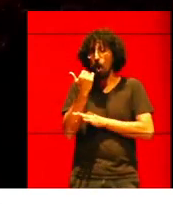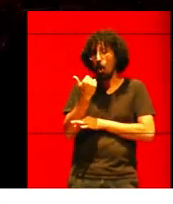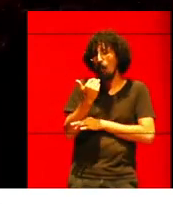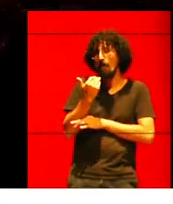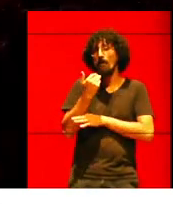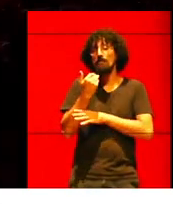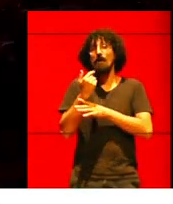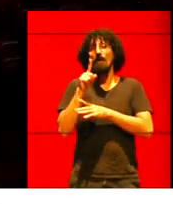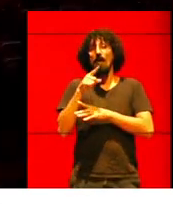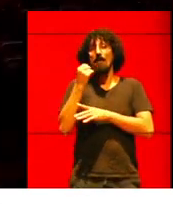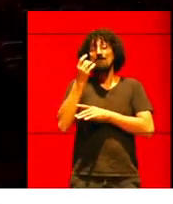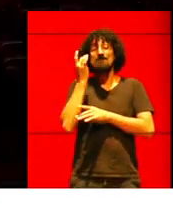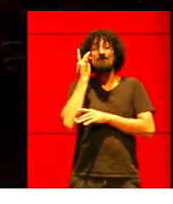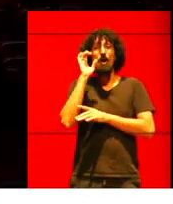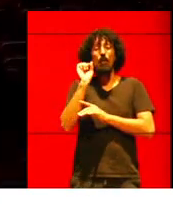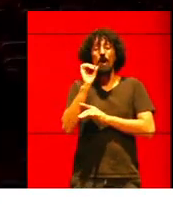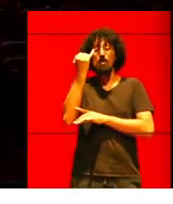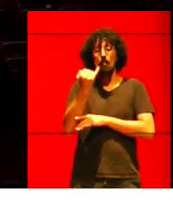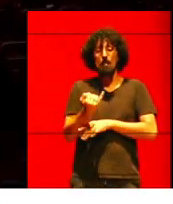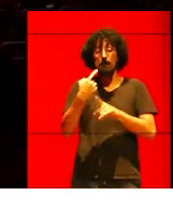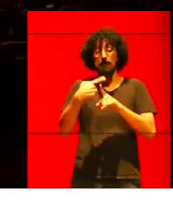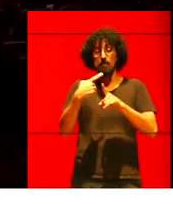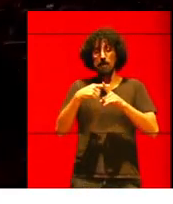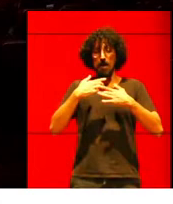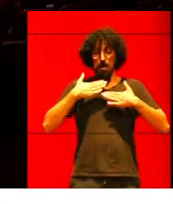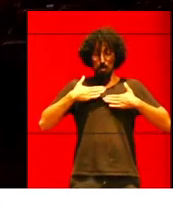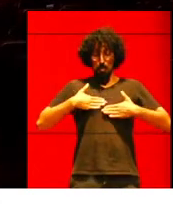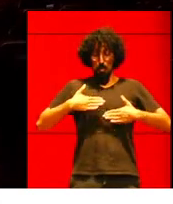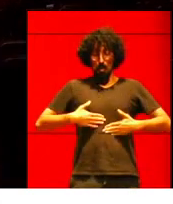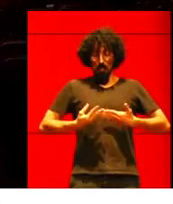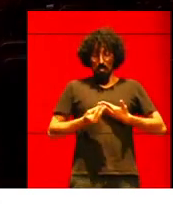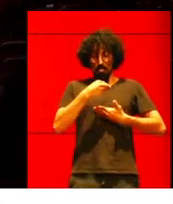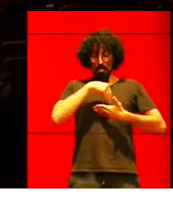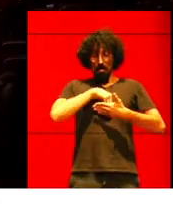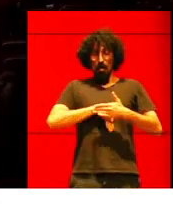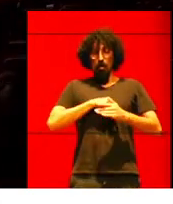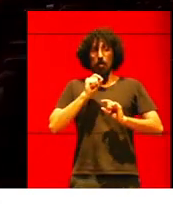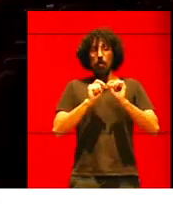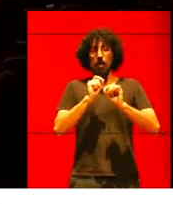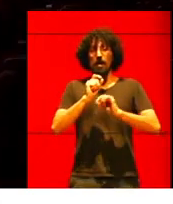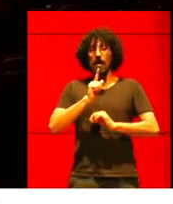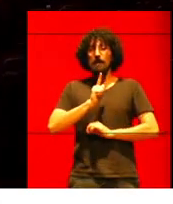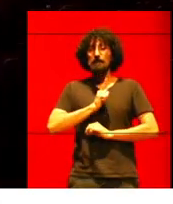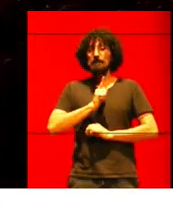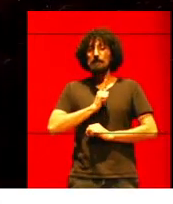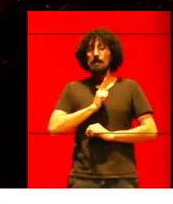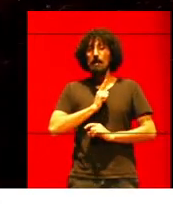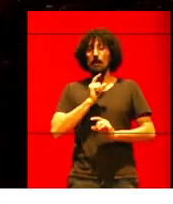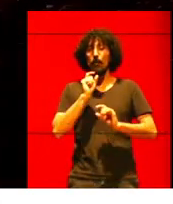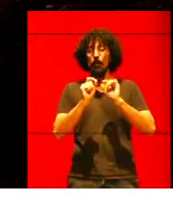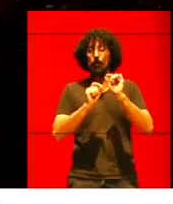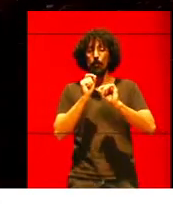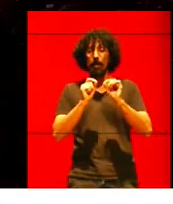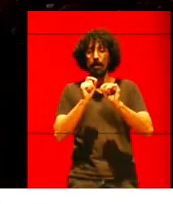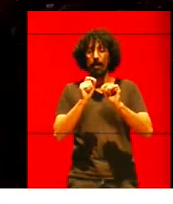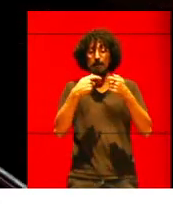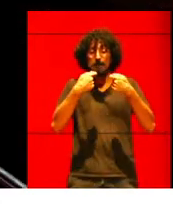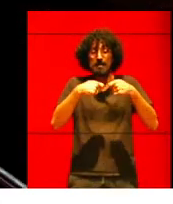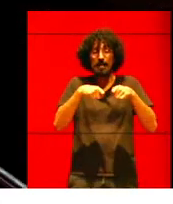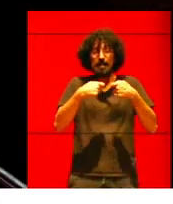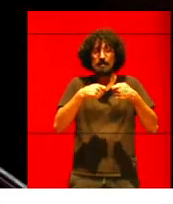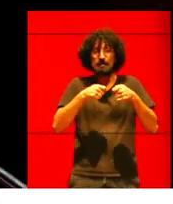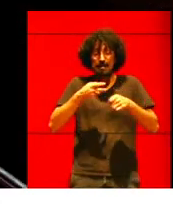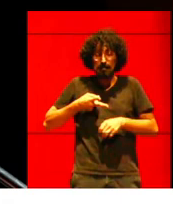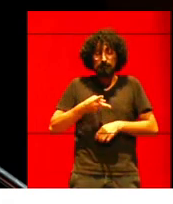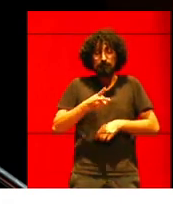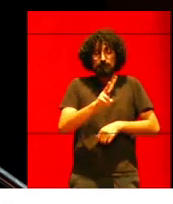Porque nosso organismo, como eu falei para vocês, ele é inteligente e ele tem a necessidade de